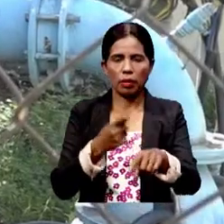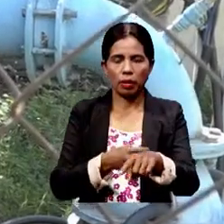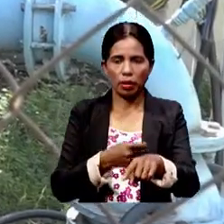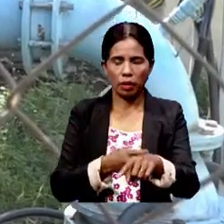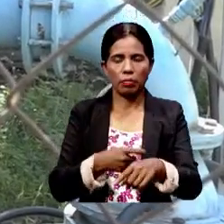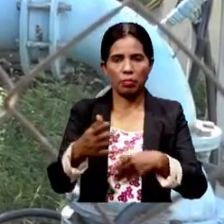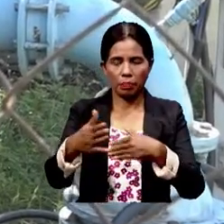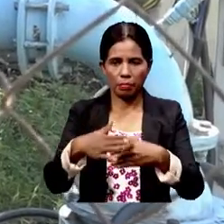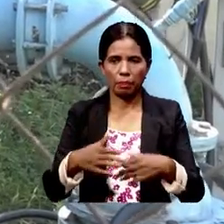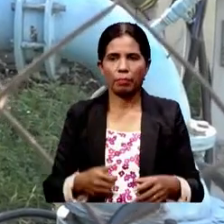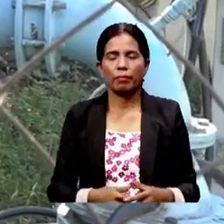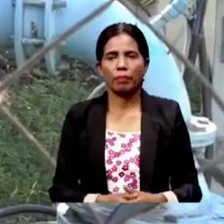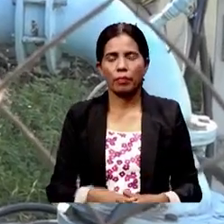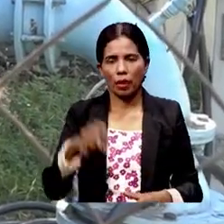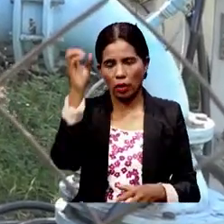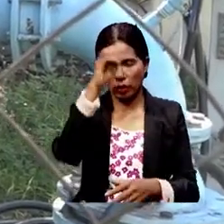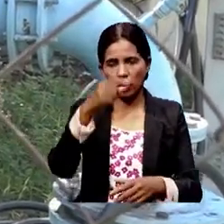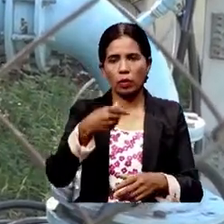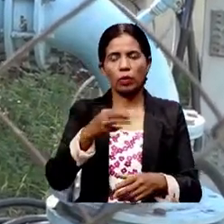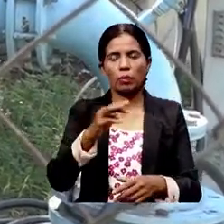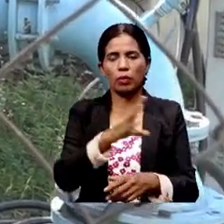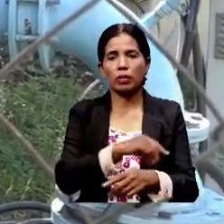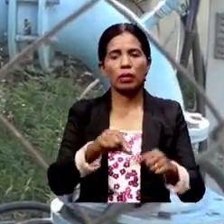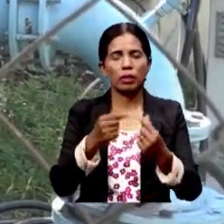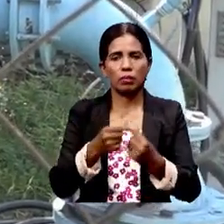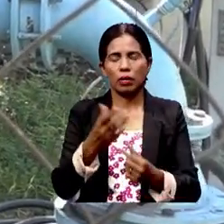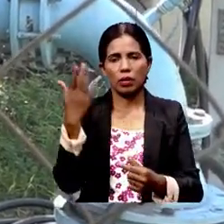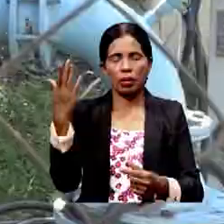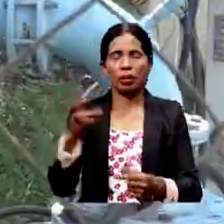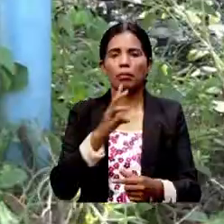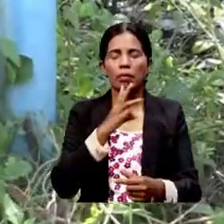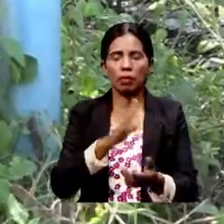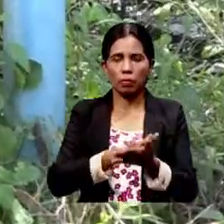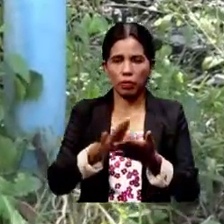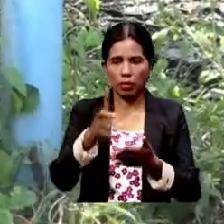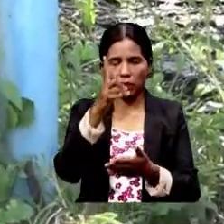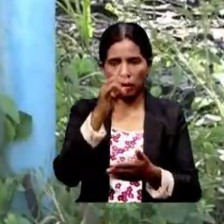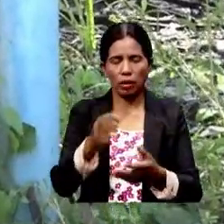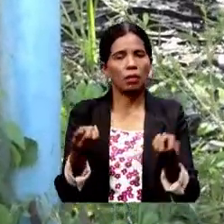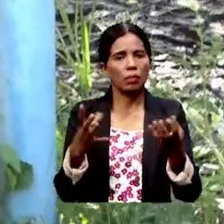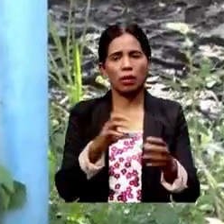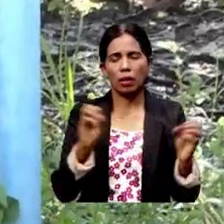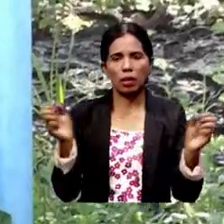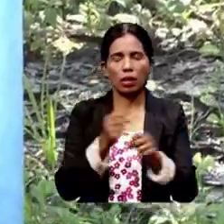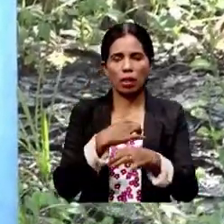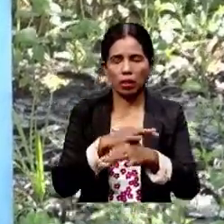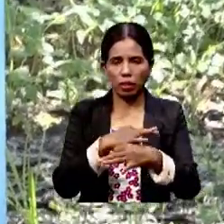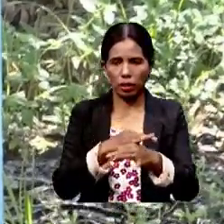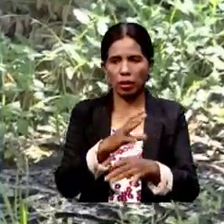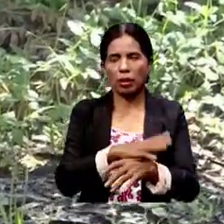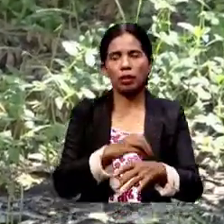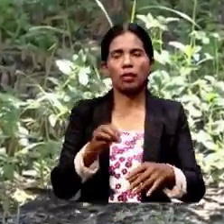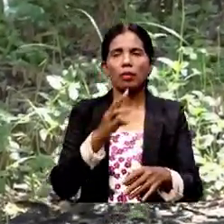lá. Durante a observação, equipas de MN e terreno, canalização BMOS e capital de Libarak, Maclahalo, manutenção,